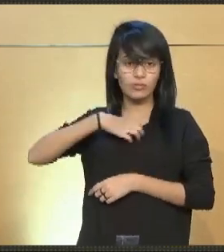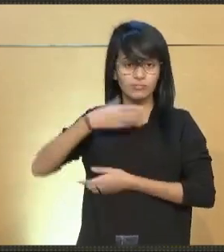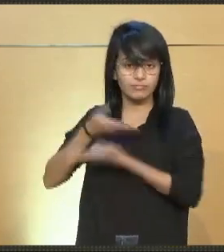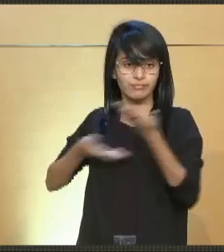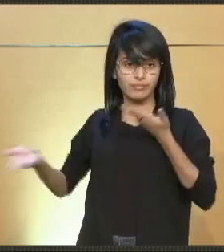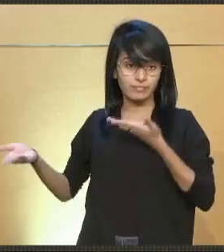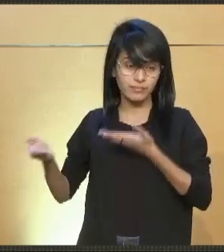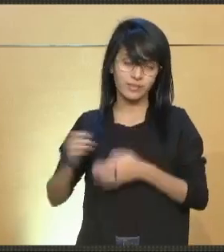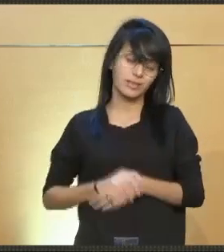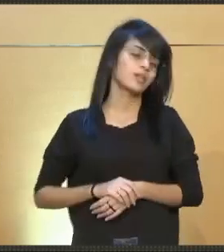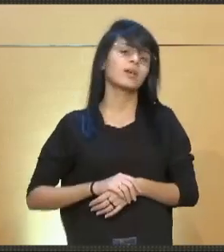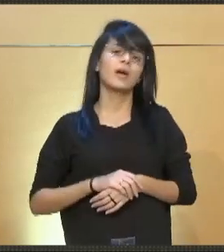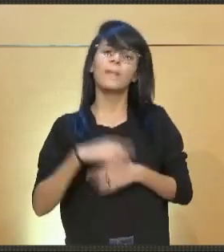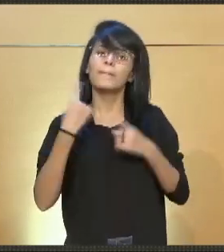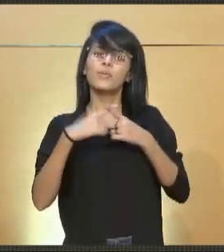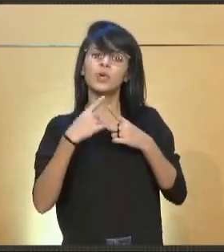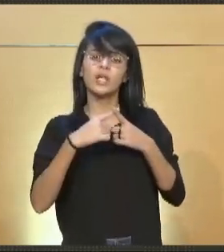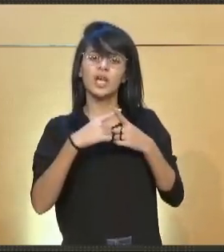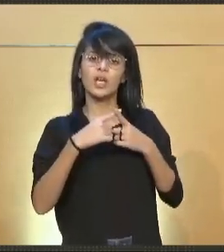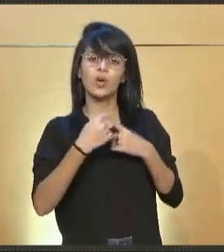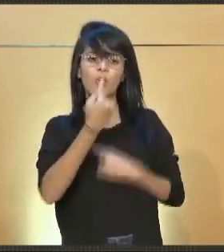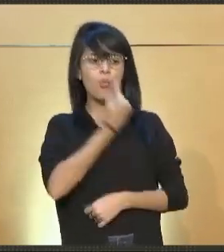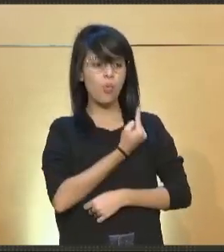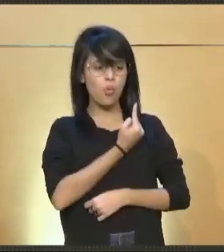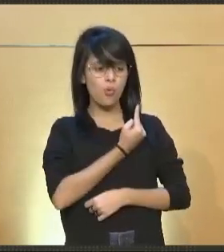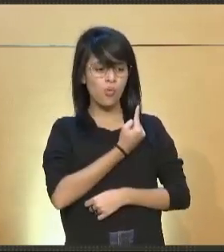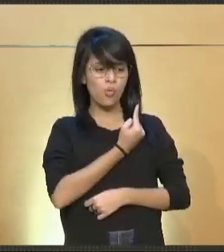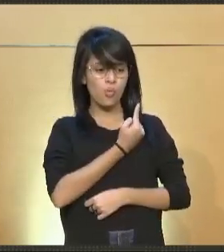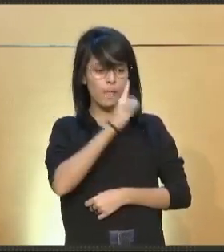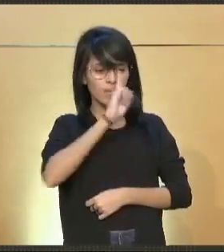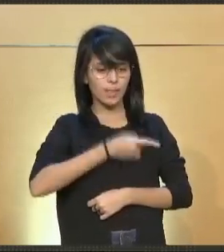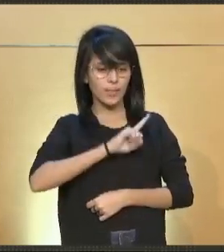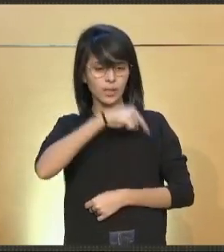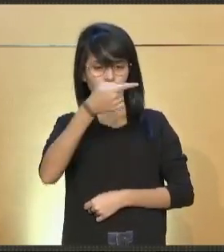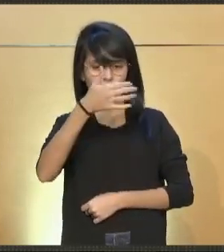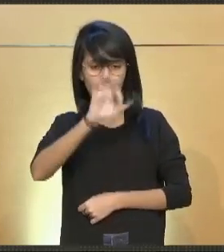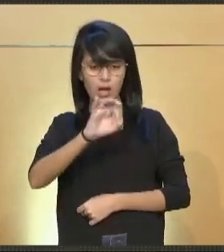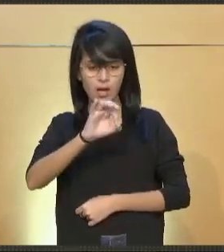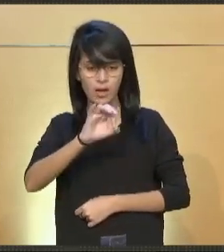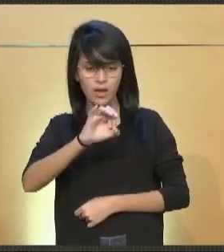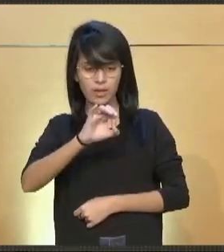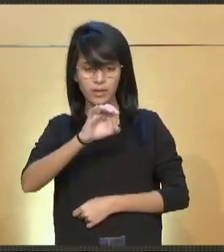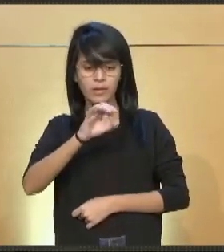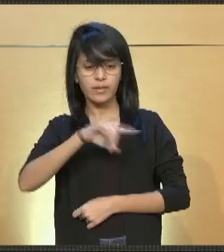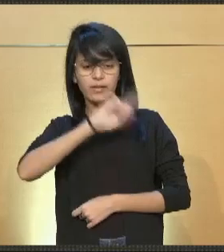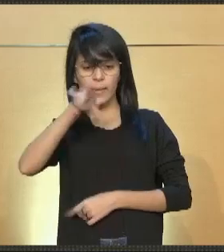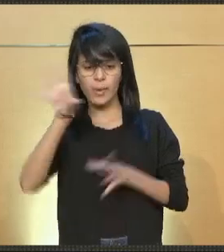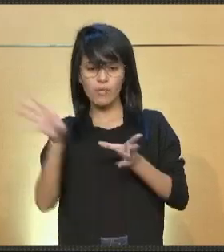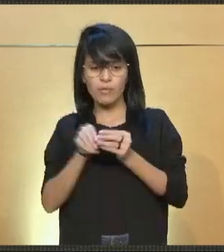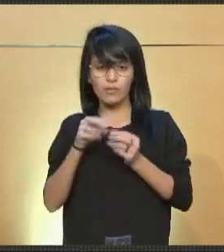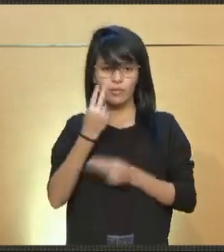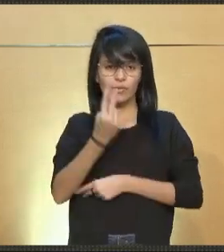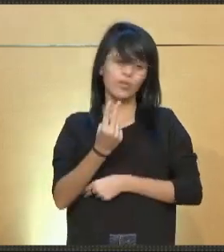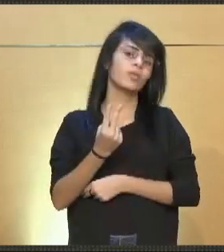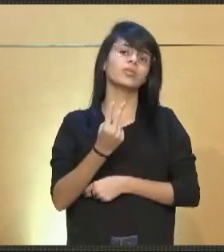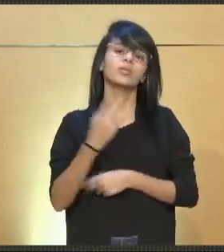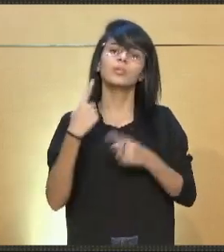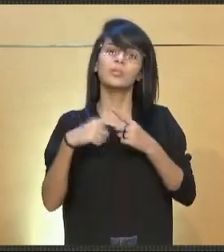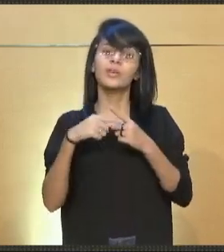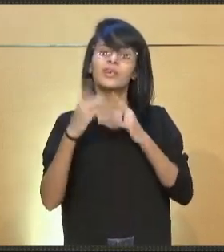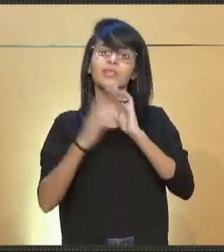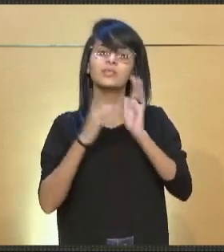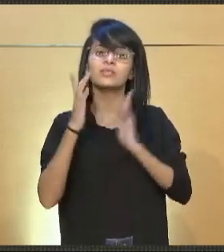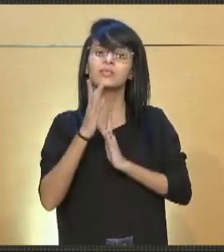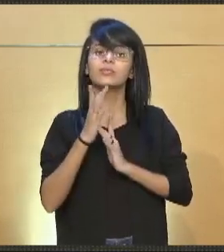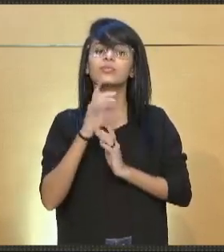então de 1 passou para 10, agora 10 volta a ser 2? Porque o fato de Cristo, na nova dispensação, está escrevendo as